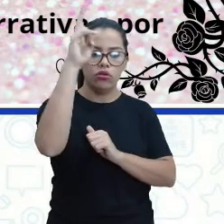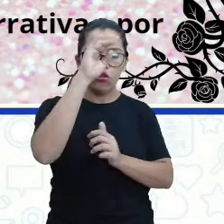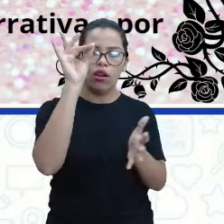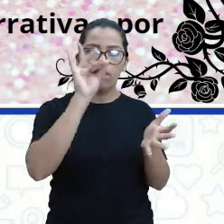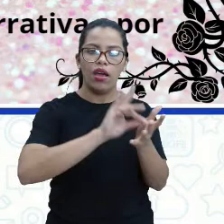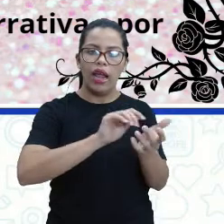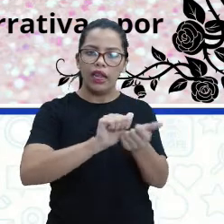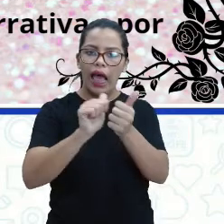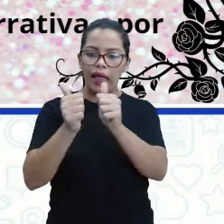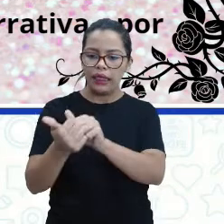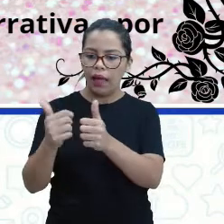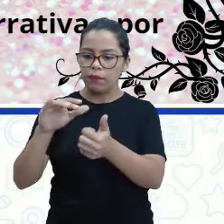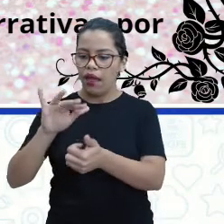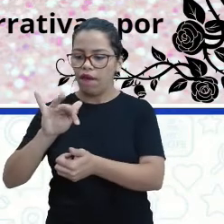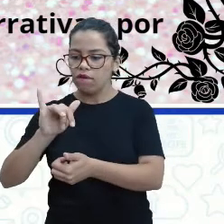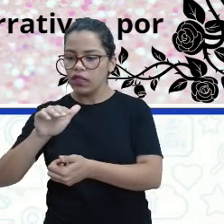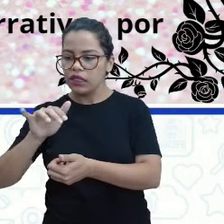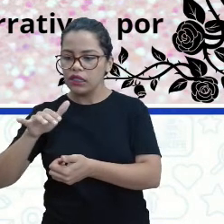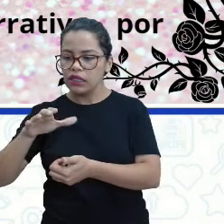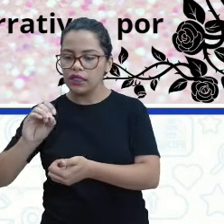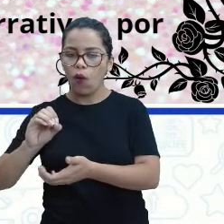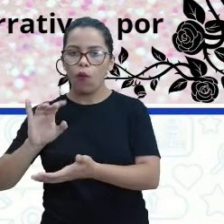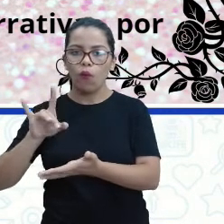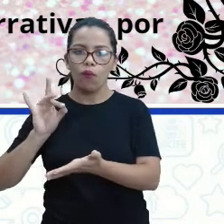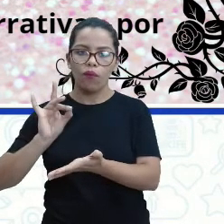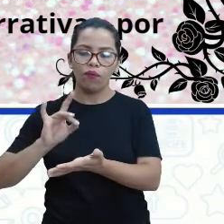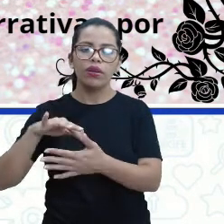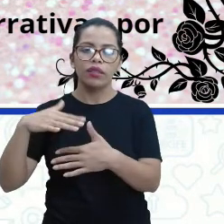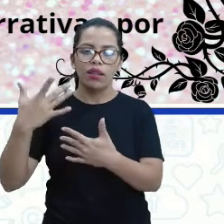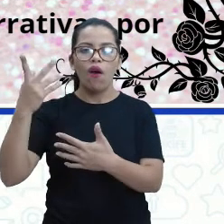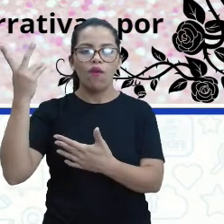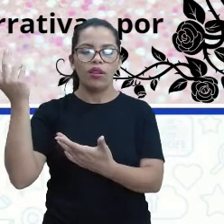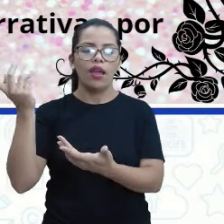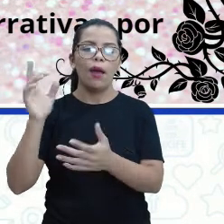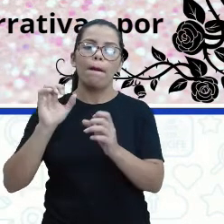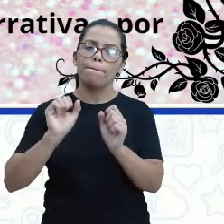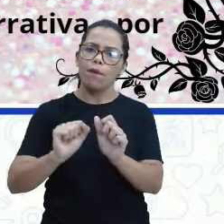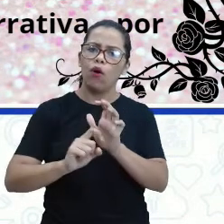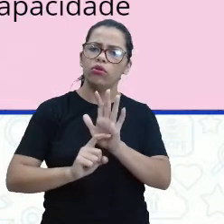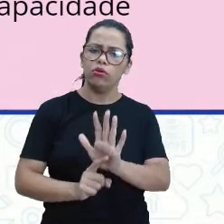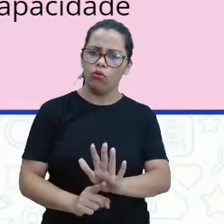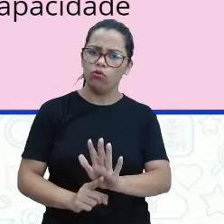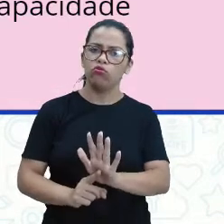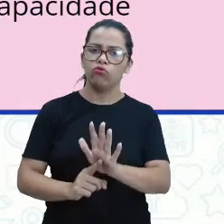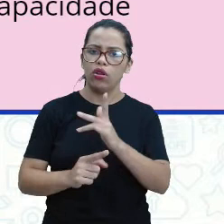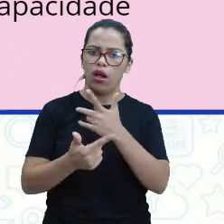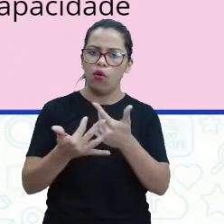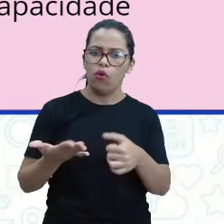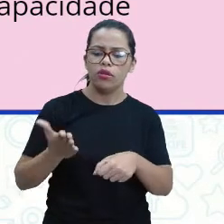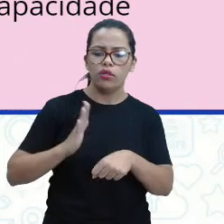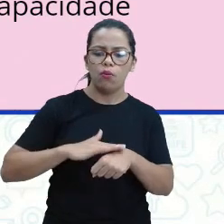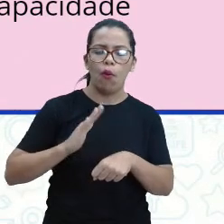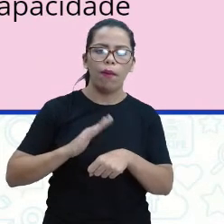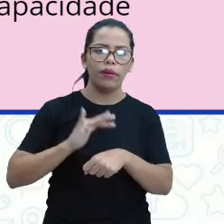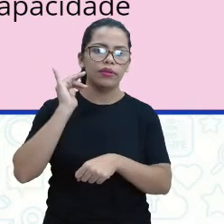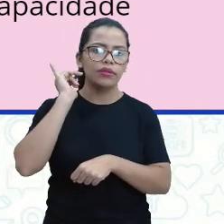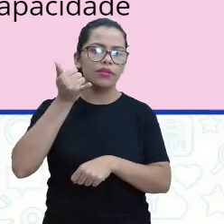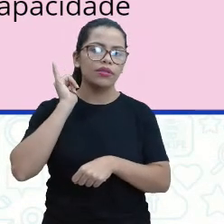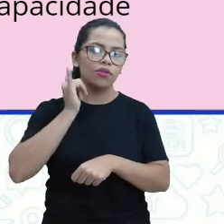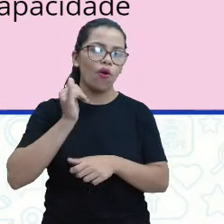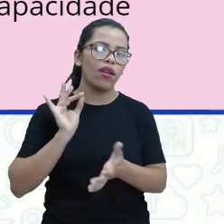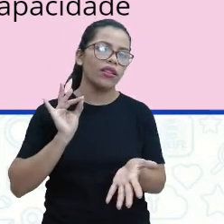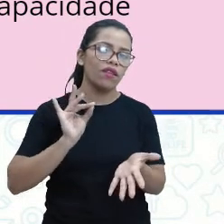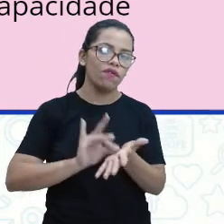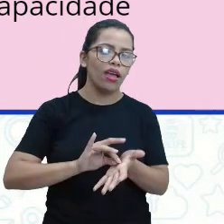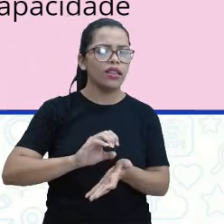os mistérios e a poesia narrativa, por exemplo, podem retratar eventos verdadeiros e fantásticos. Enquanto a maioria das